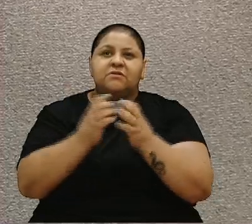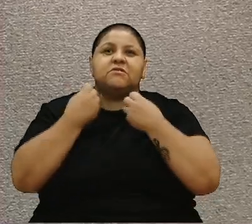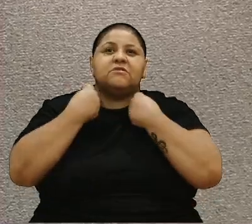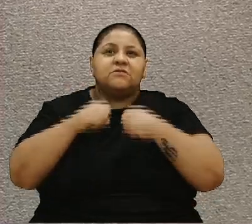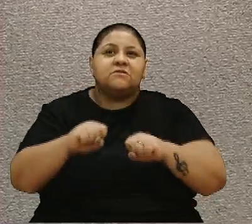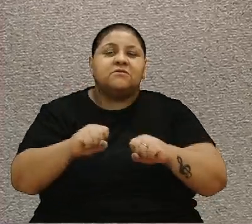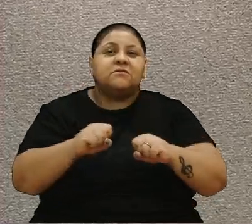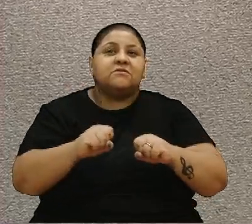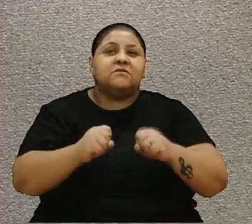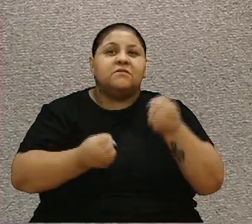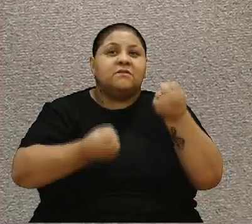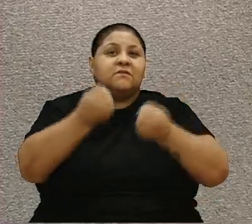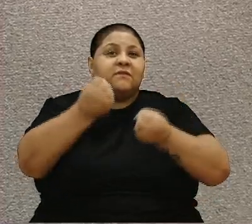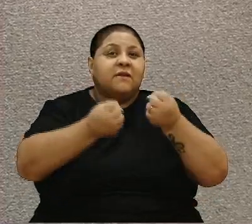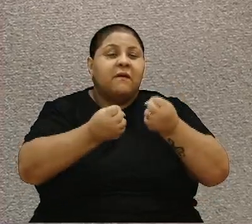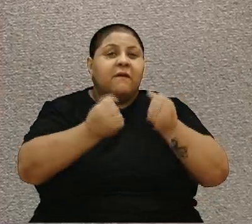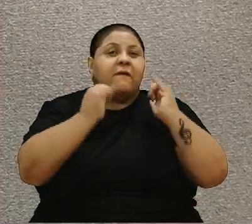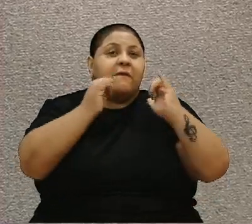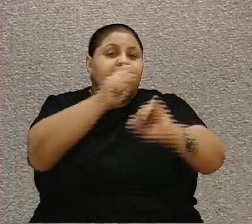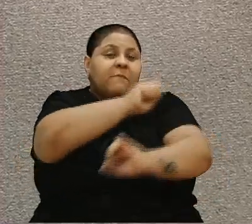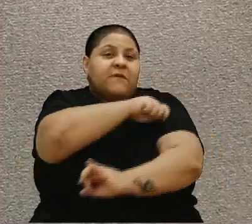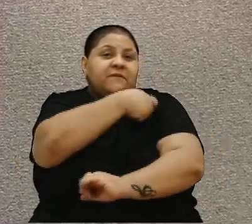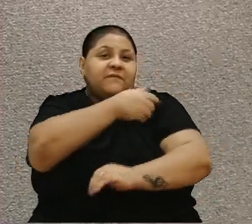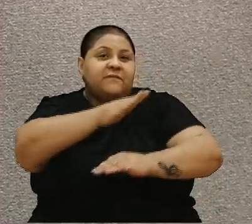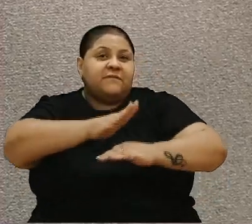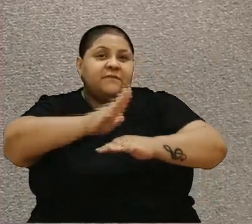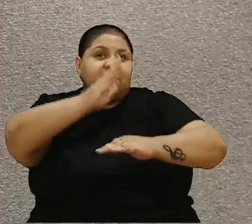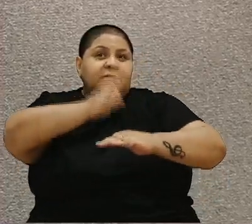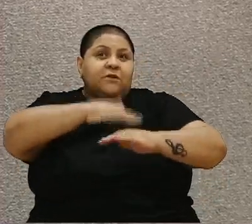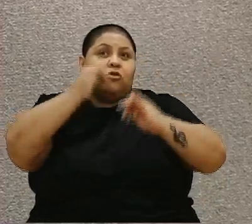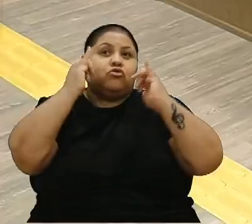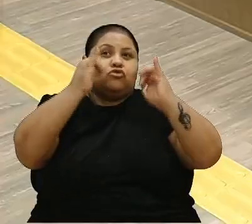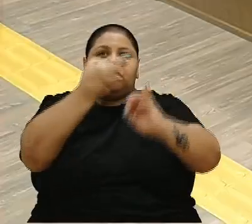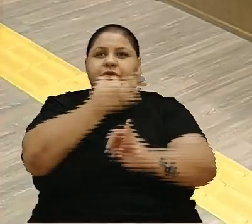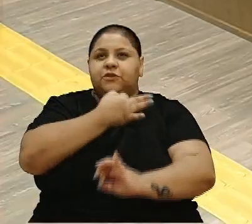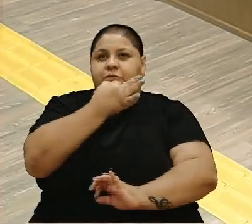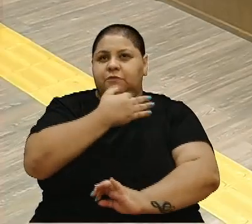Trânsito para que fiscalize mais as linhas de ônibus. Obrigado. Obrigado.